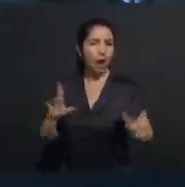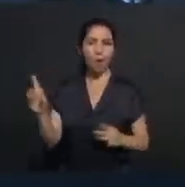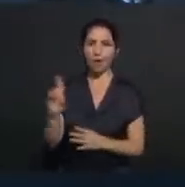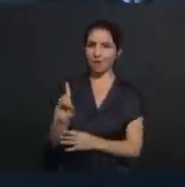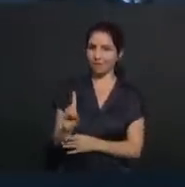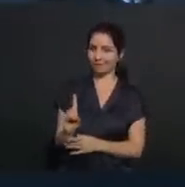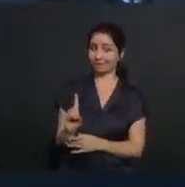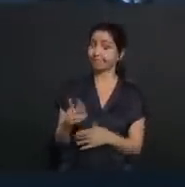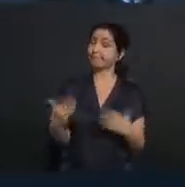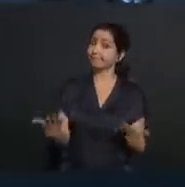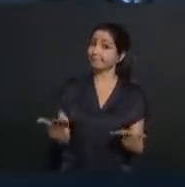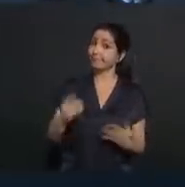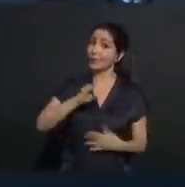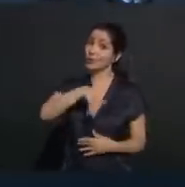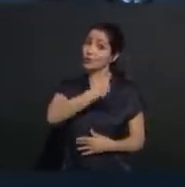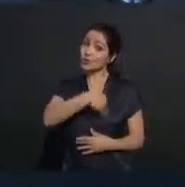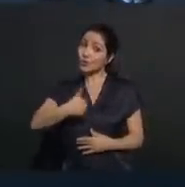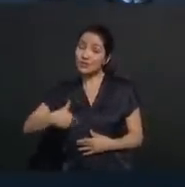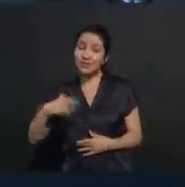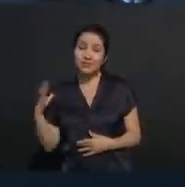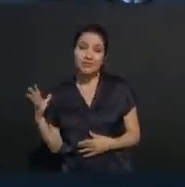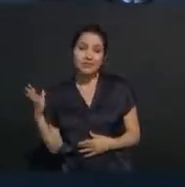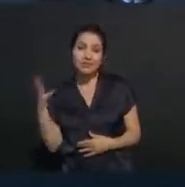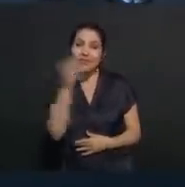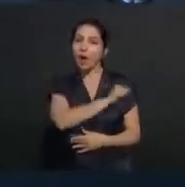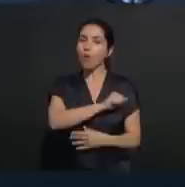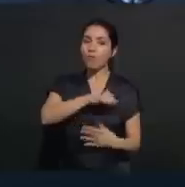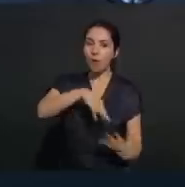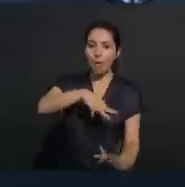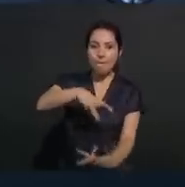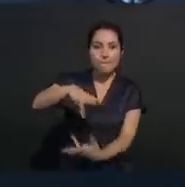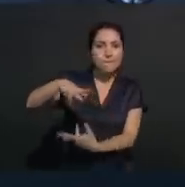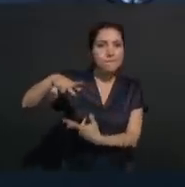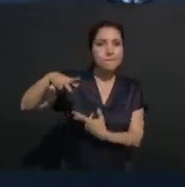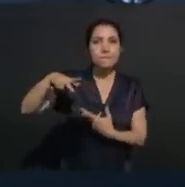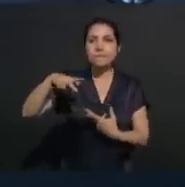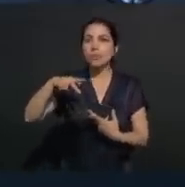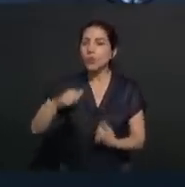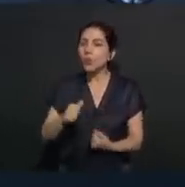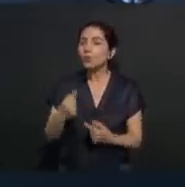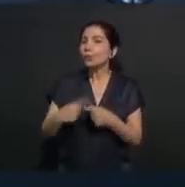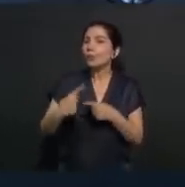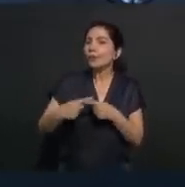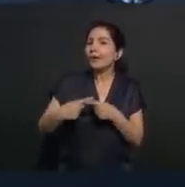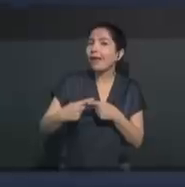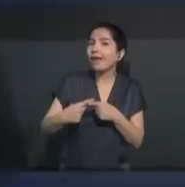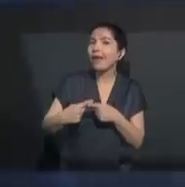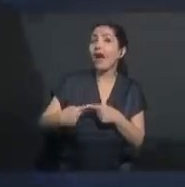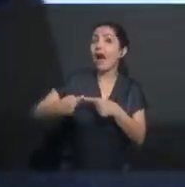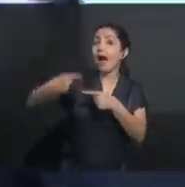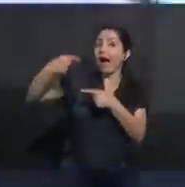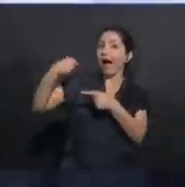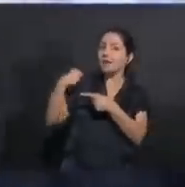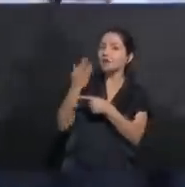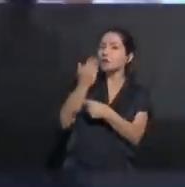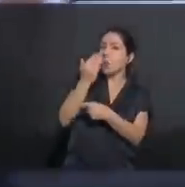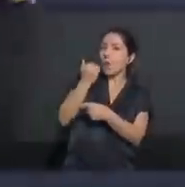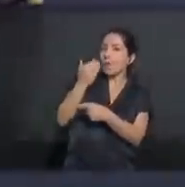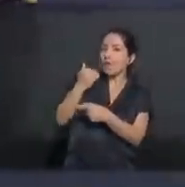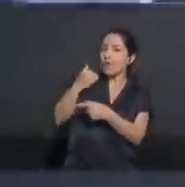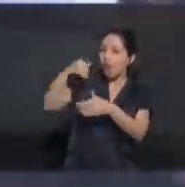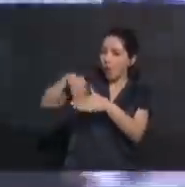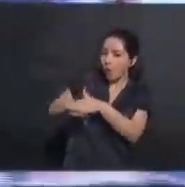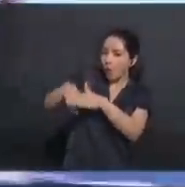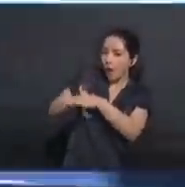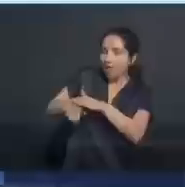O mundo foi salvo por José. Não é o Egito, não. O mundo, porque ele estocou comida. E o mundo da época